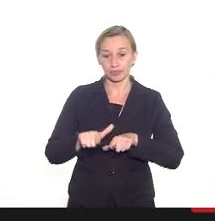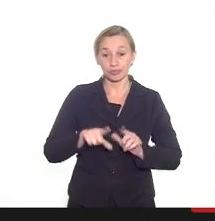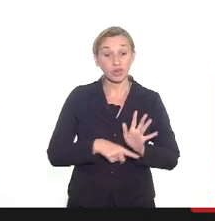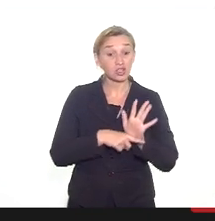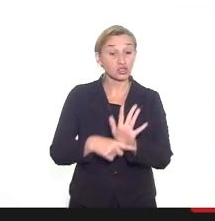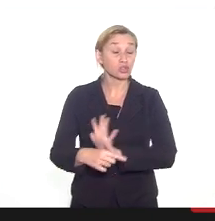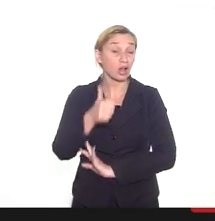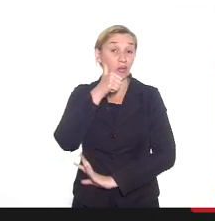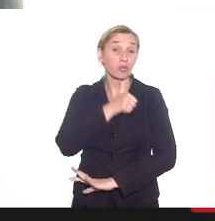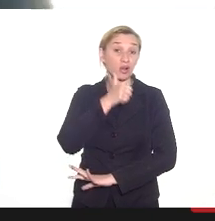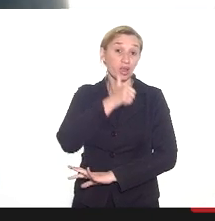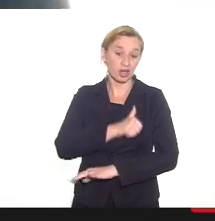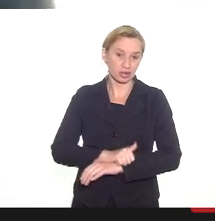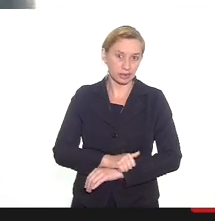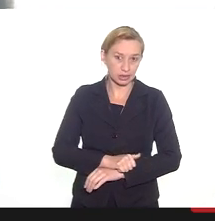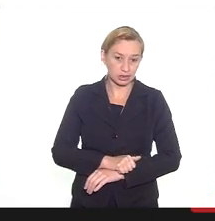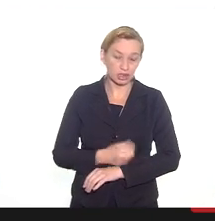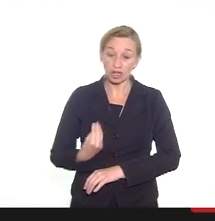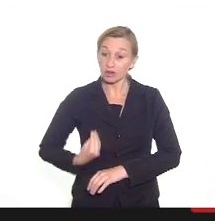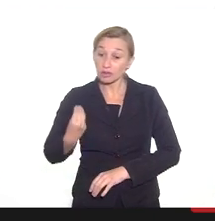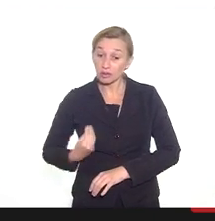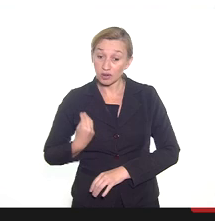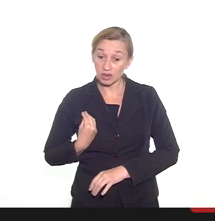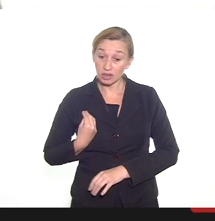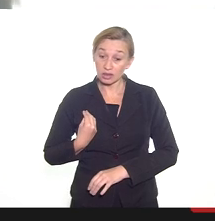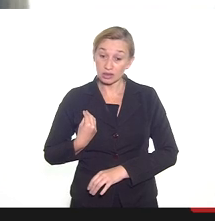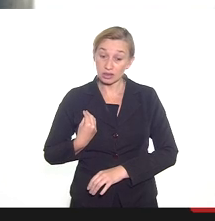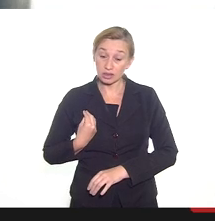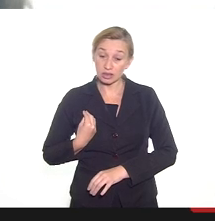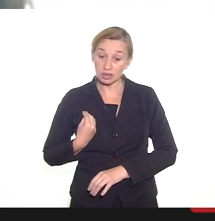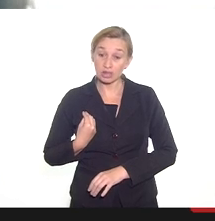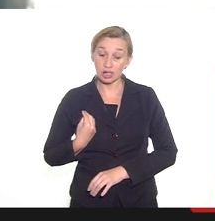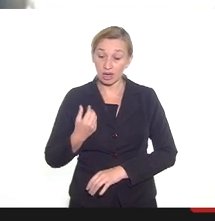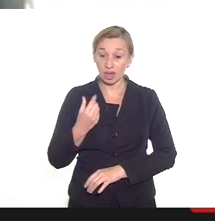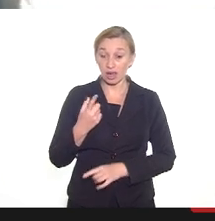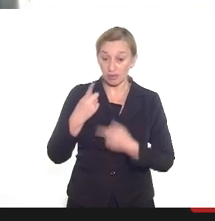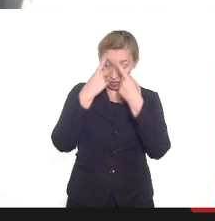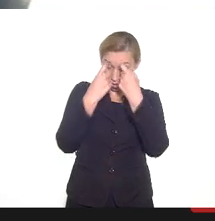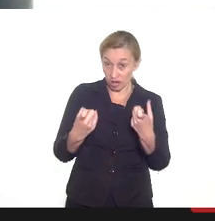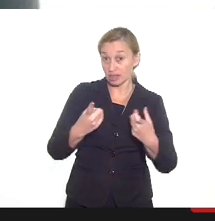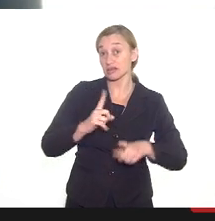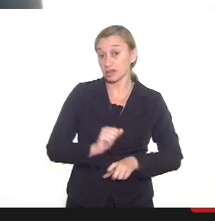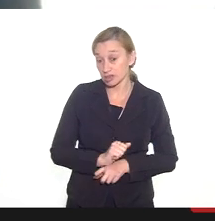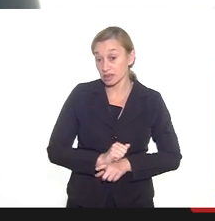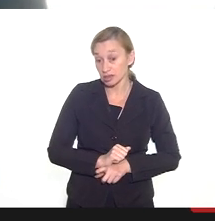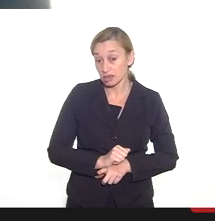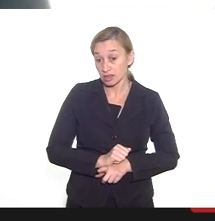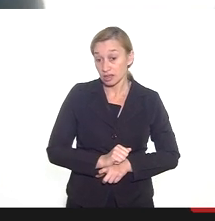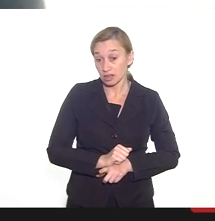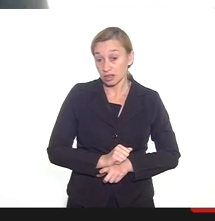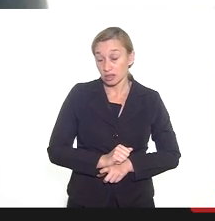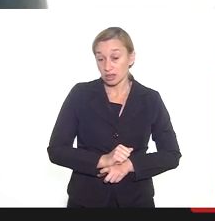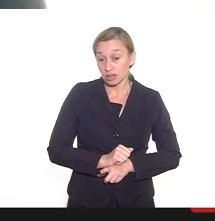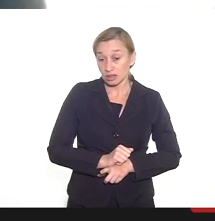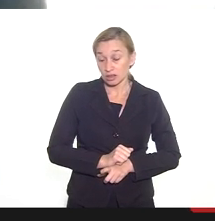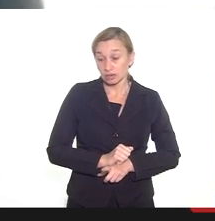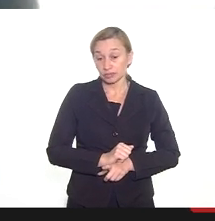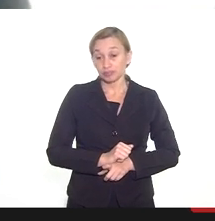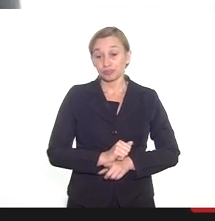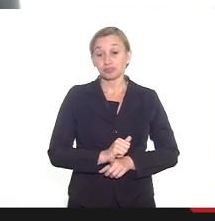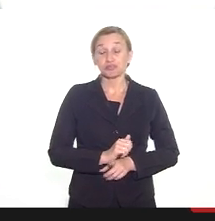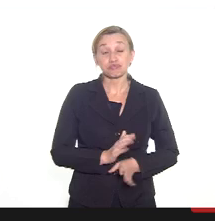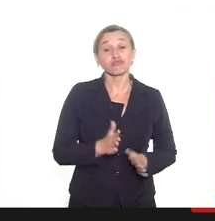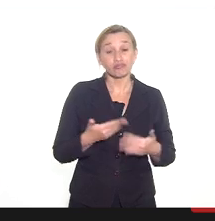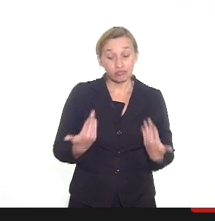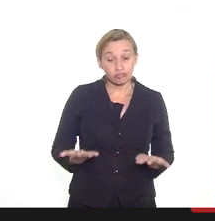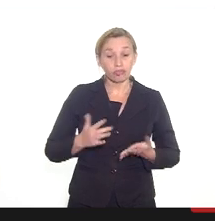assistência às mulheres sobreviventes ao crime de feminicídio e aos familiares das mulheres vítimas fatais do crime de feminicídio.